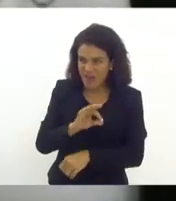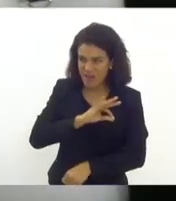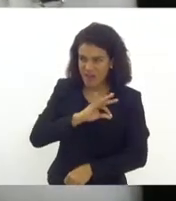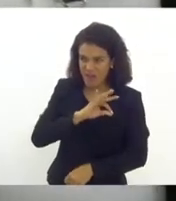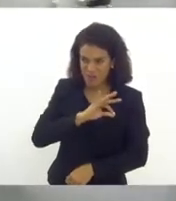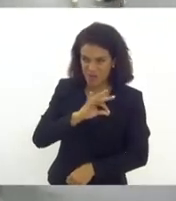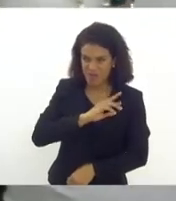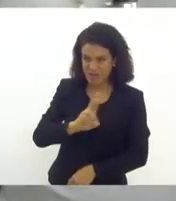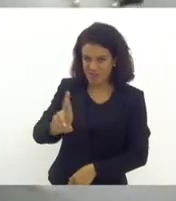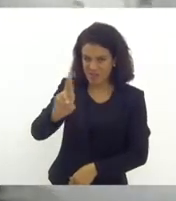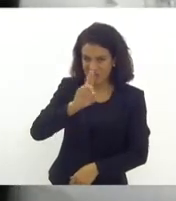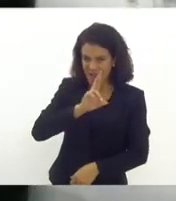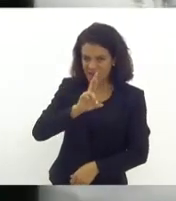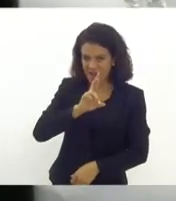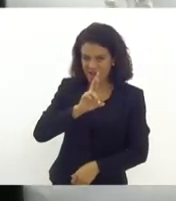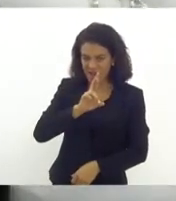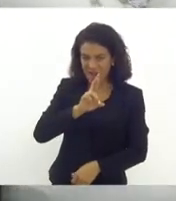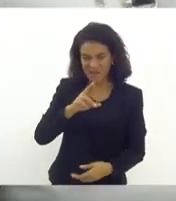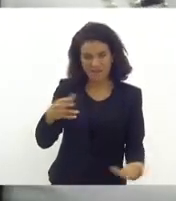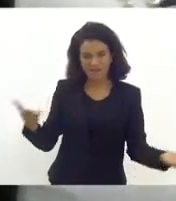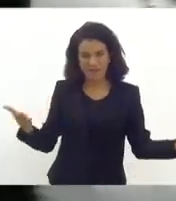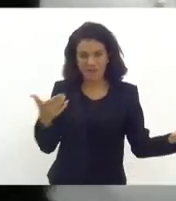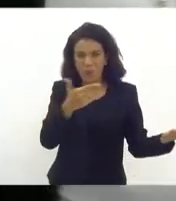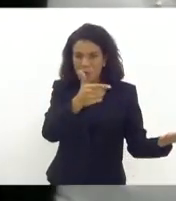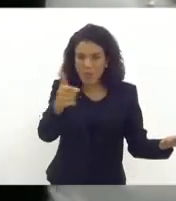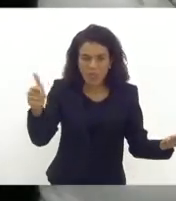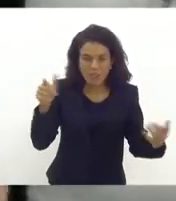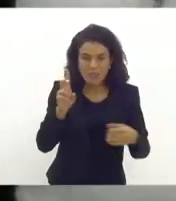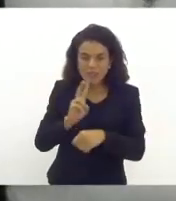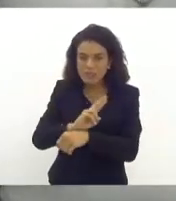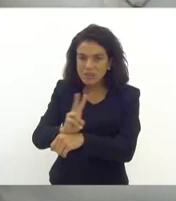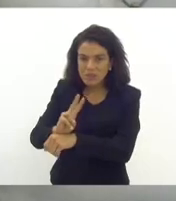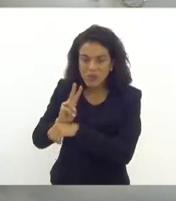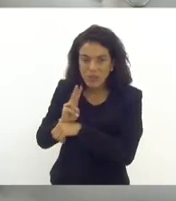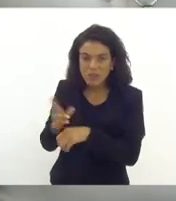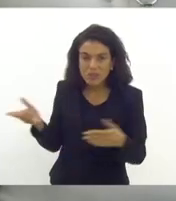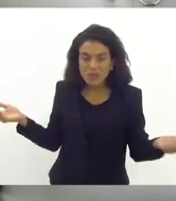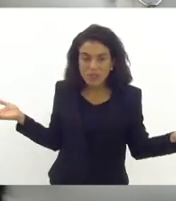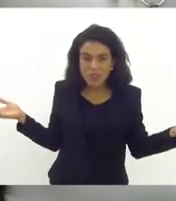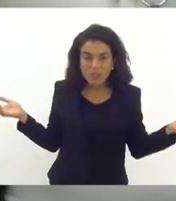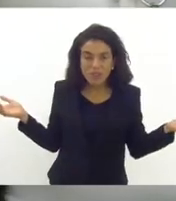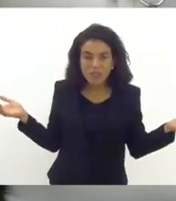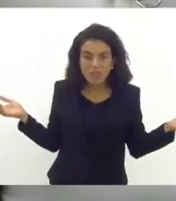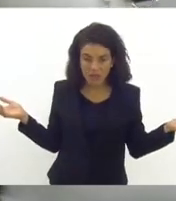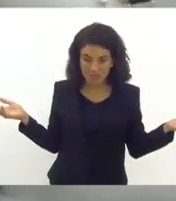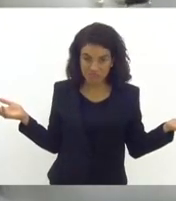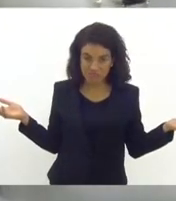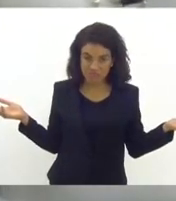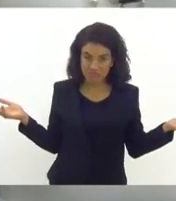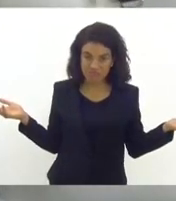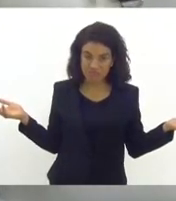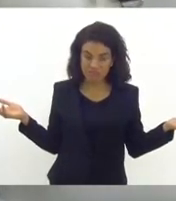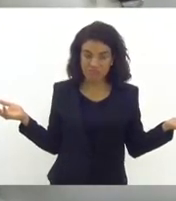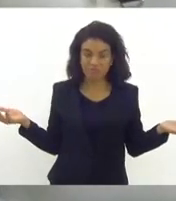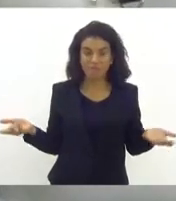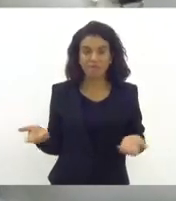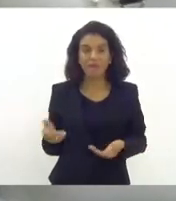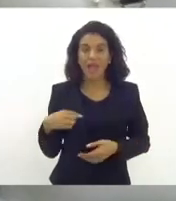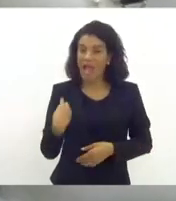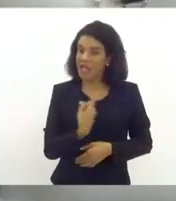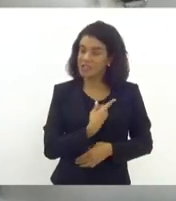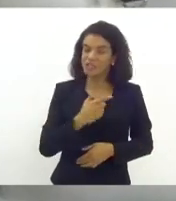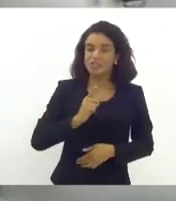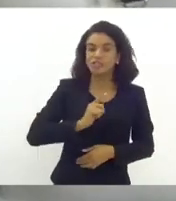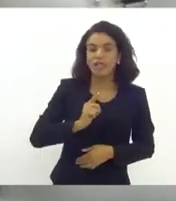militar que tá falando e não tem segurança não é a gente